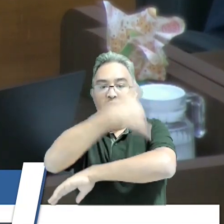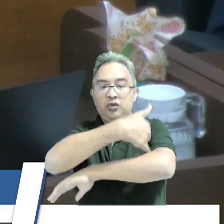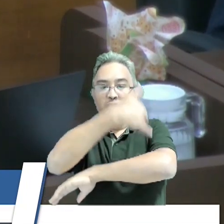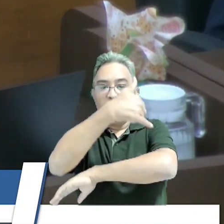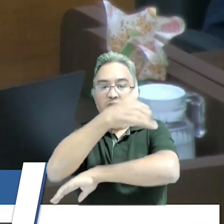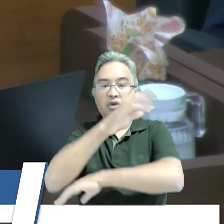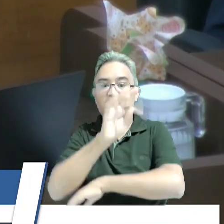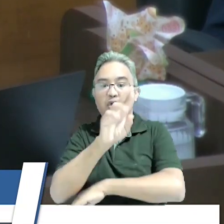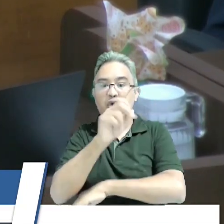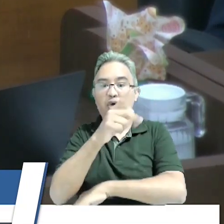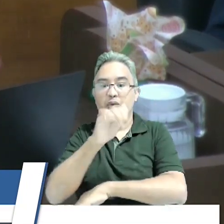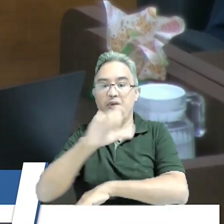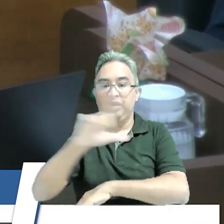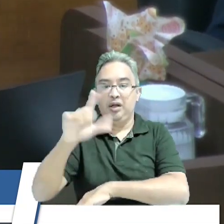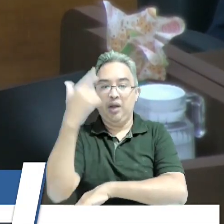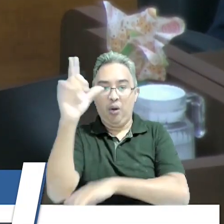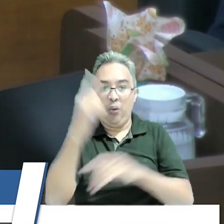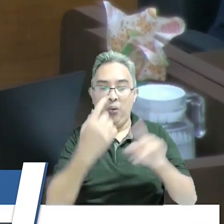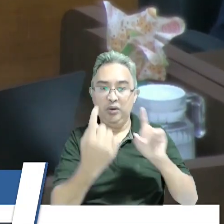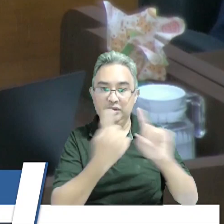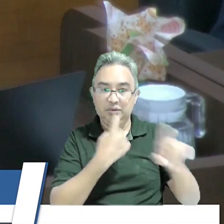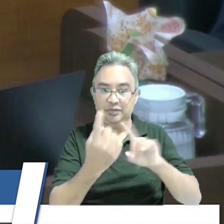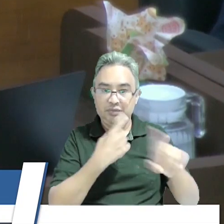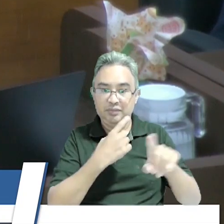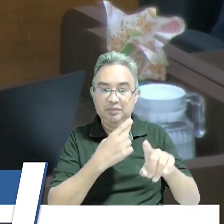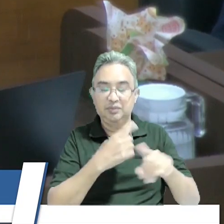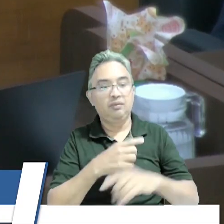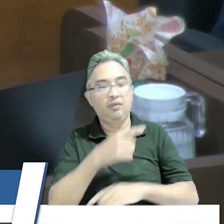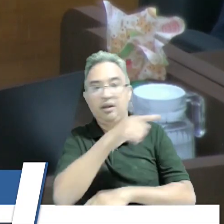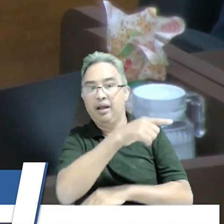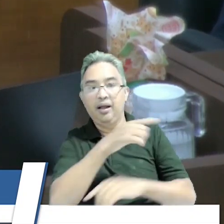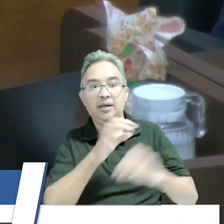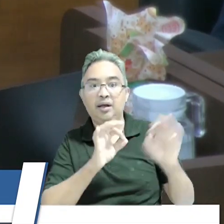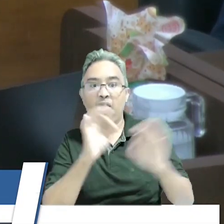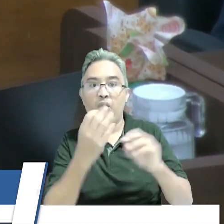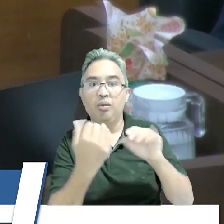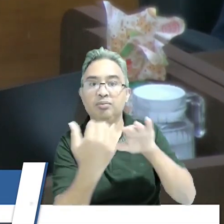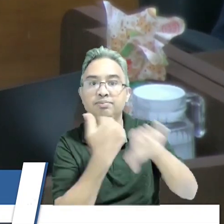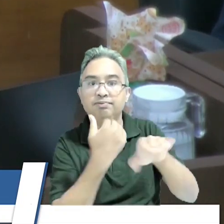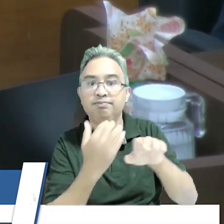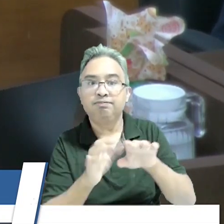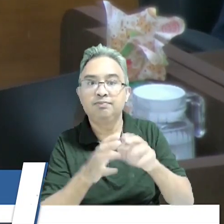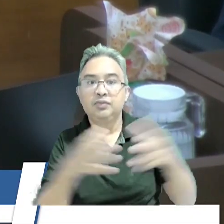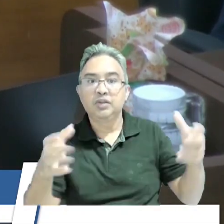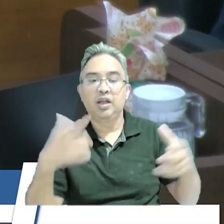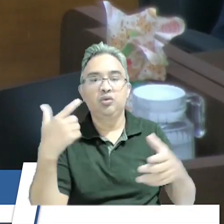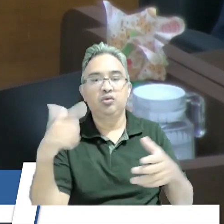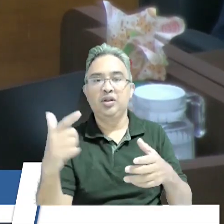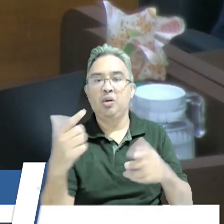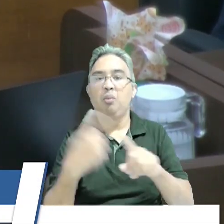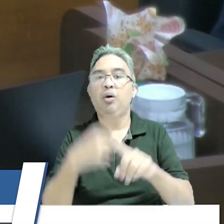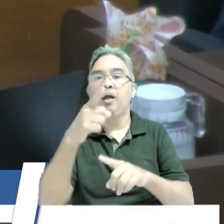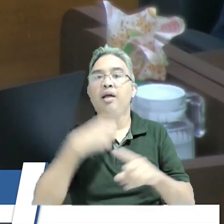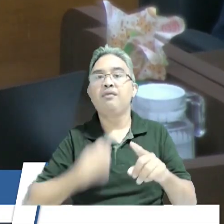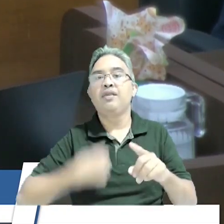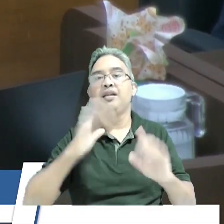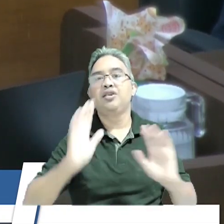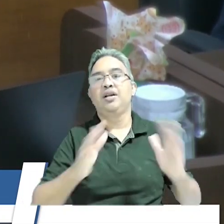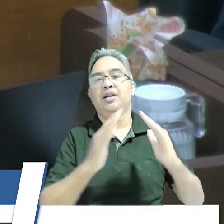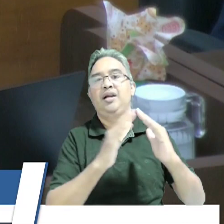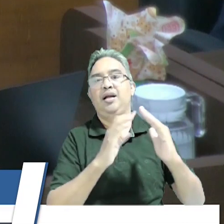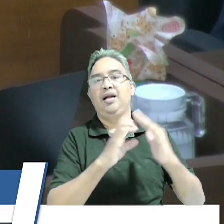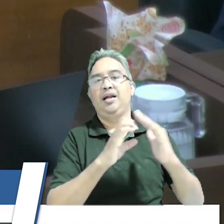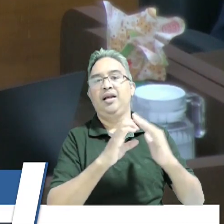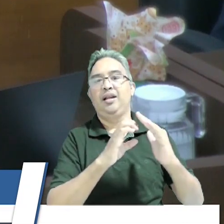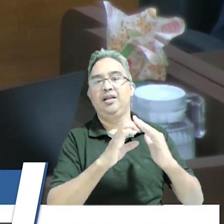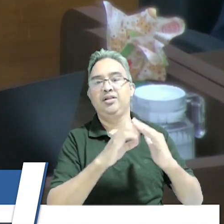a outra avenida, esse ponto não vai ter jeito de duplicar. Nós temos uma creche ali, e é uma dificuldade muito grande